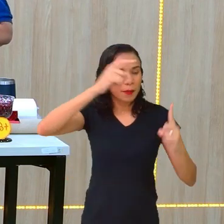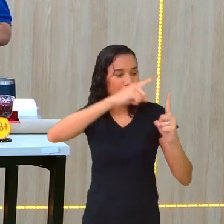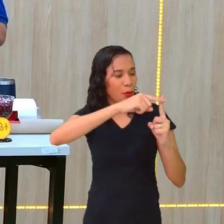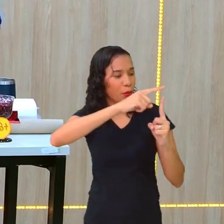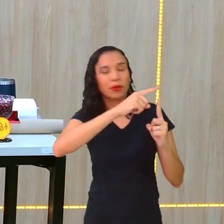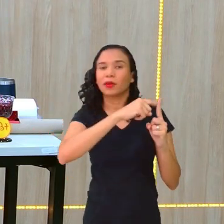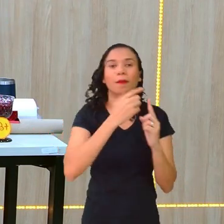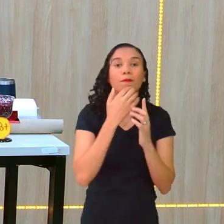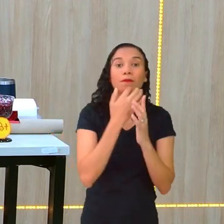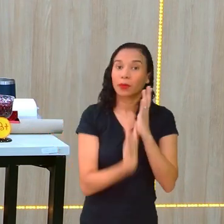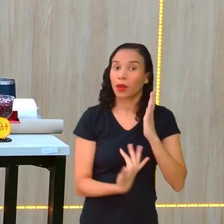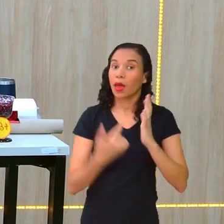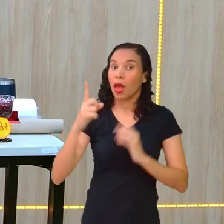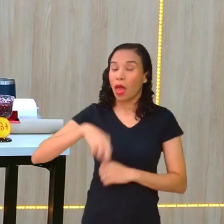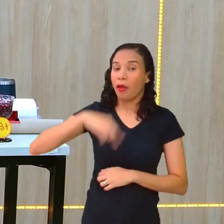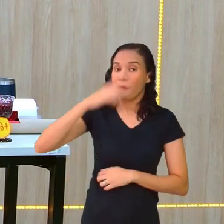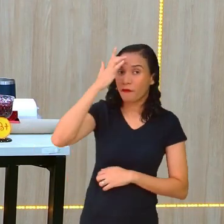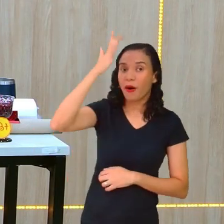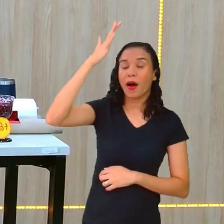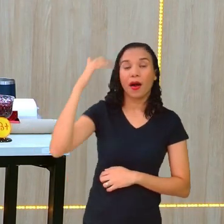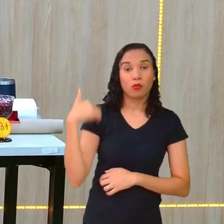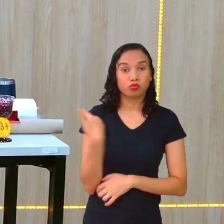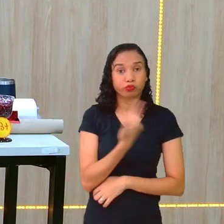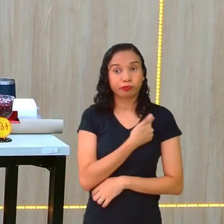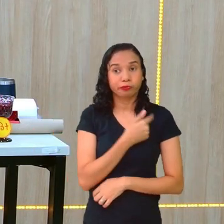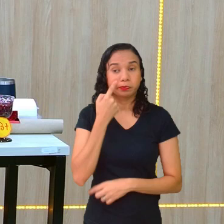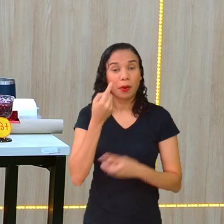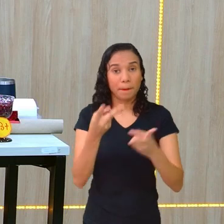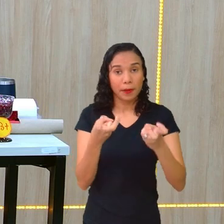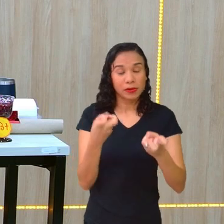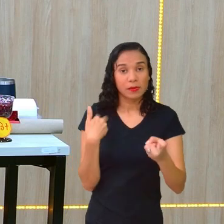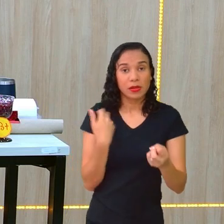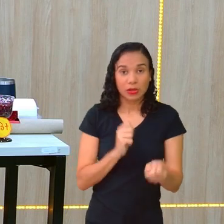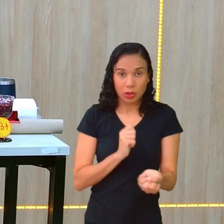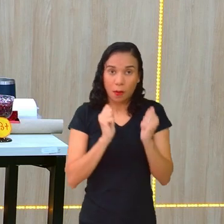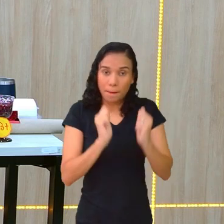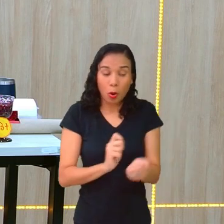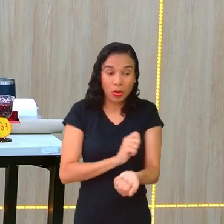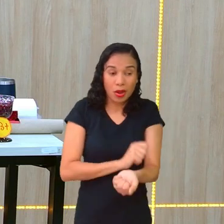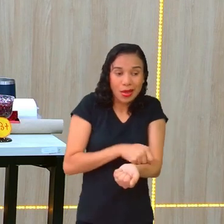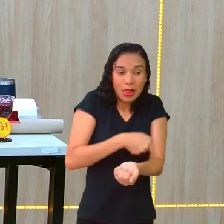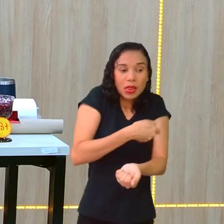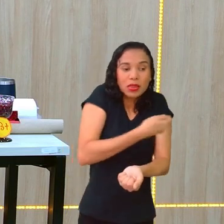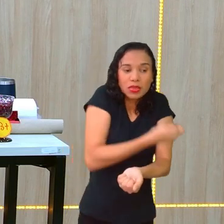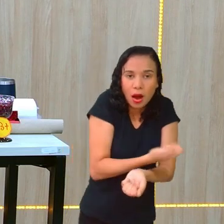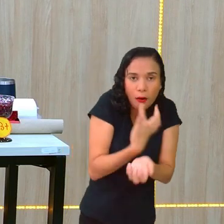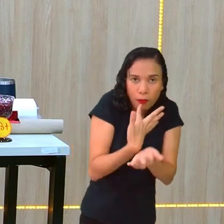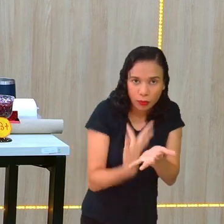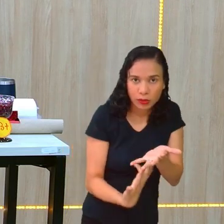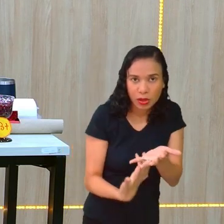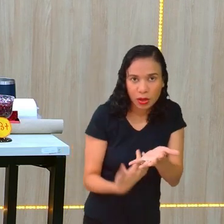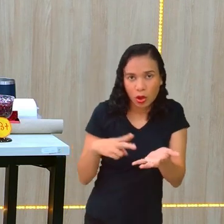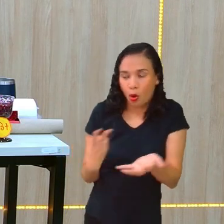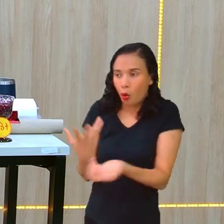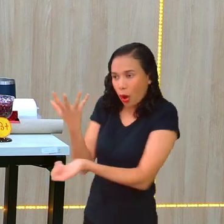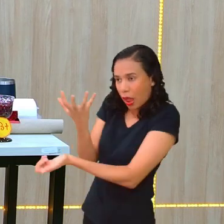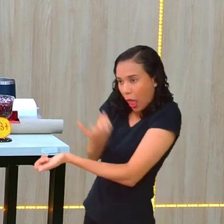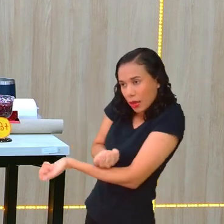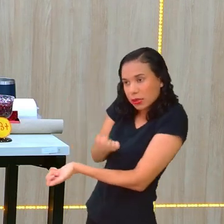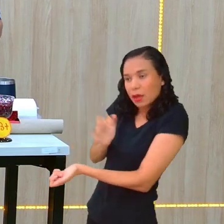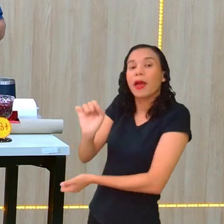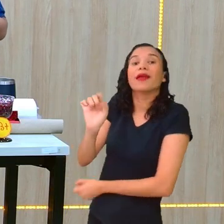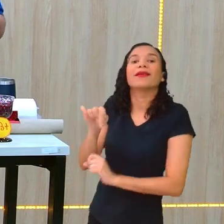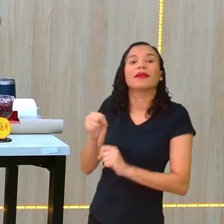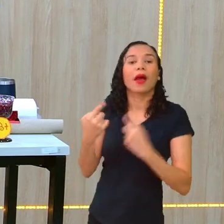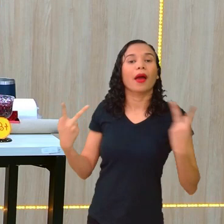sangue, fica fácil a gente saber, né, que nós somos doadores para quem e receptores de quem. Então, a gente